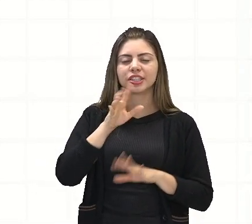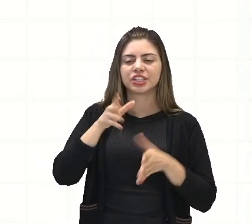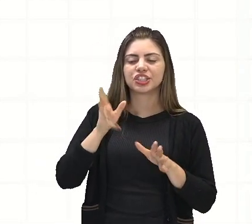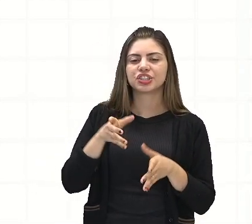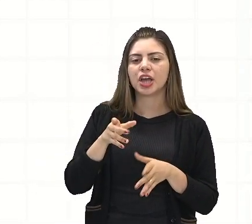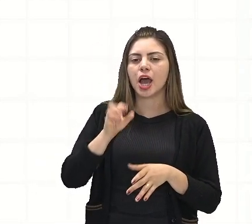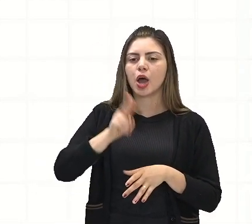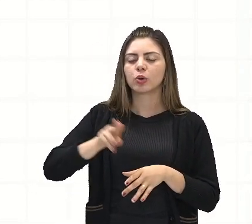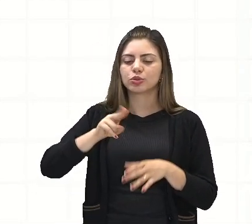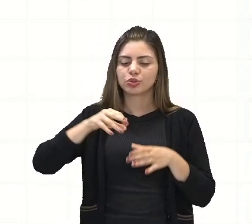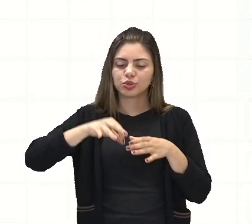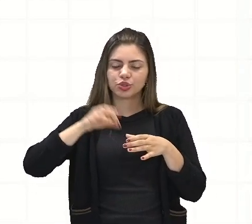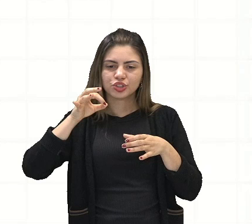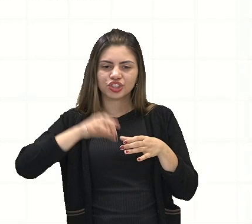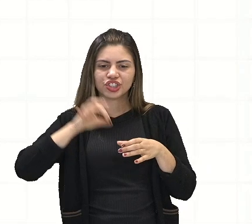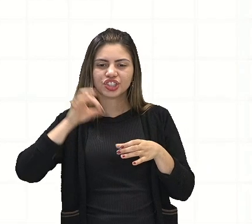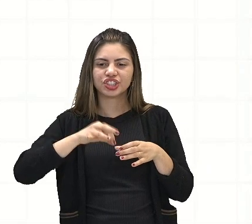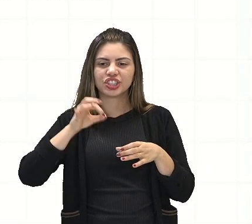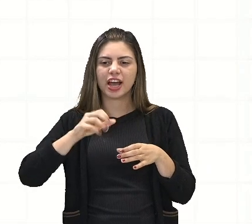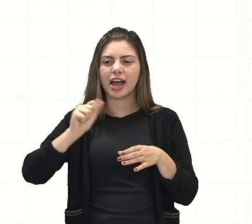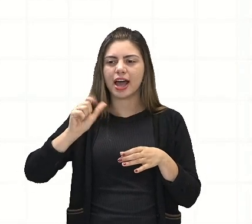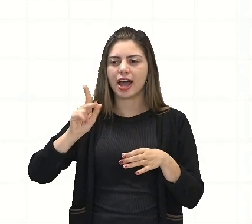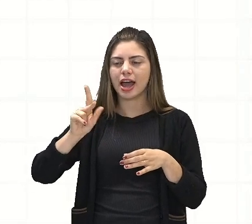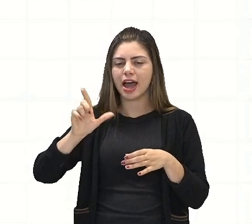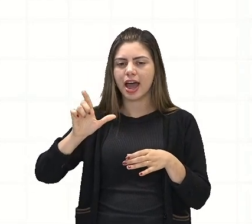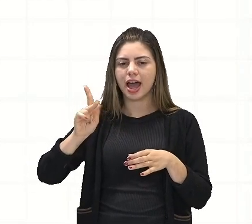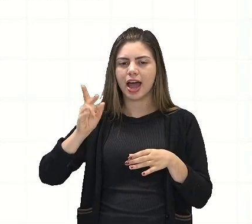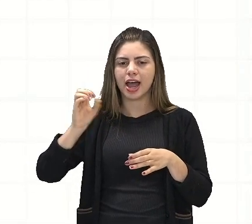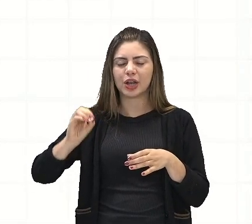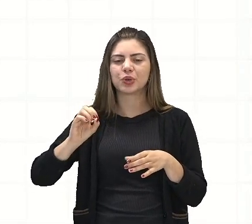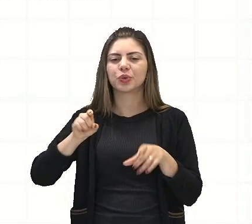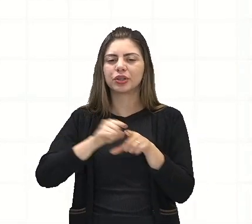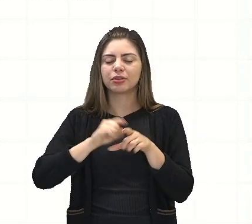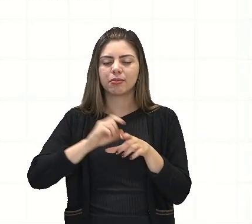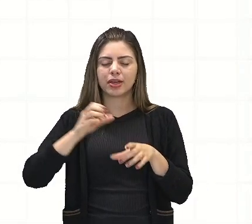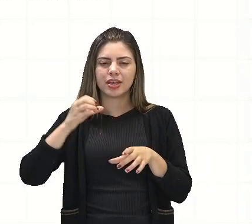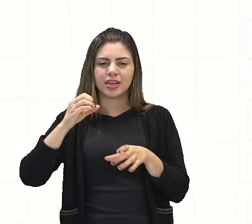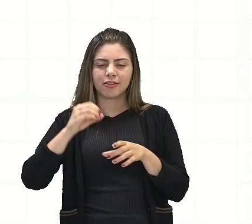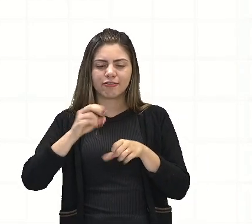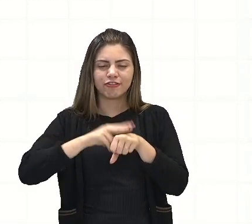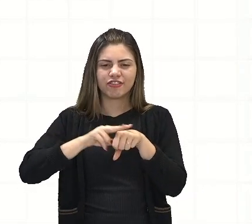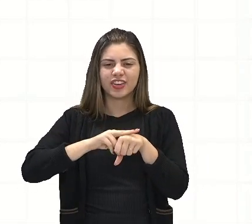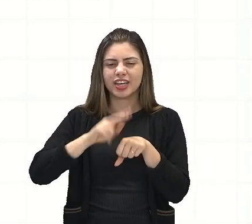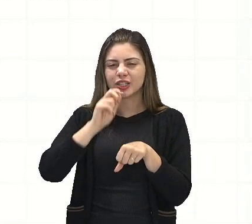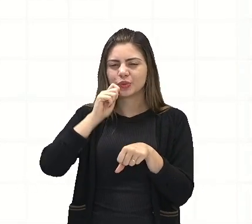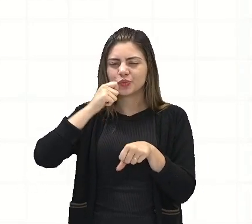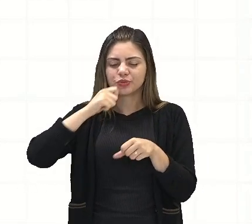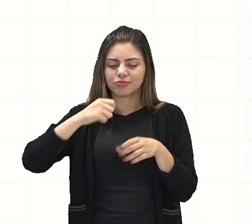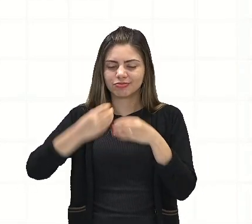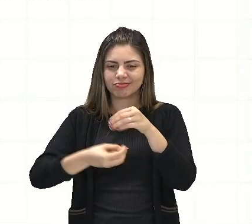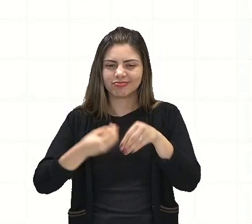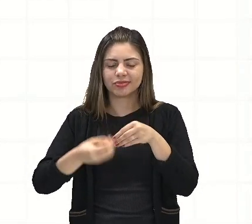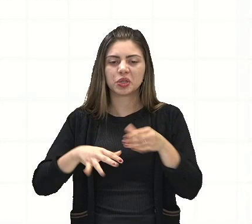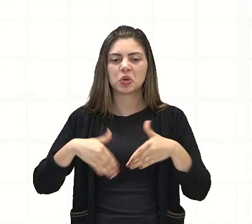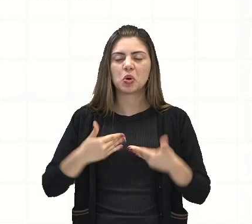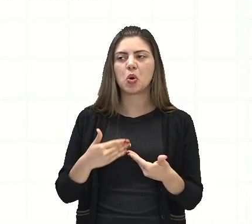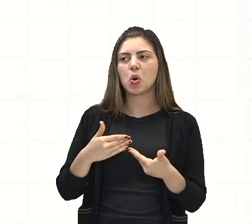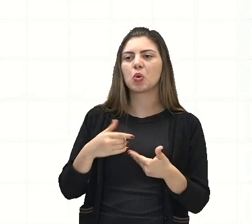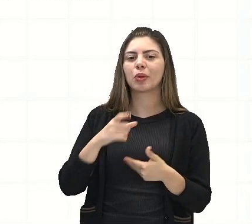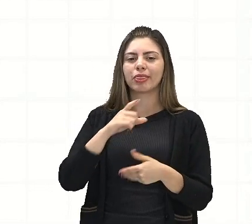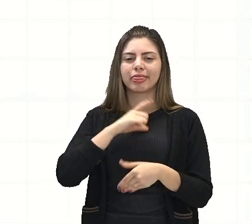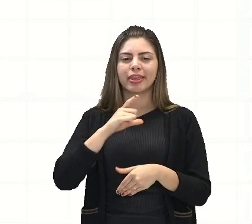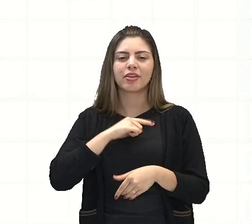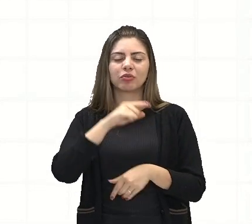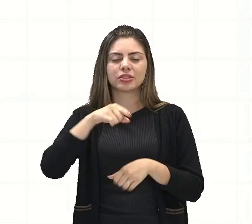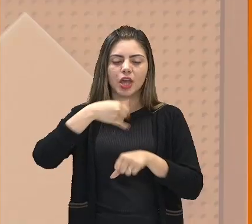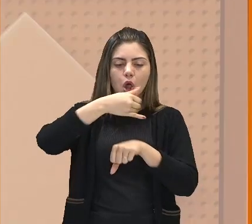porque os avós, os pais falaram que é bom, né, para um resfriado? Ou quem não passou ali uma andiroba ou uma copaíba em